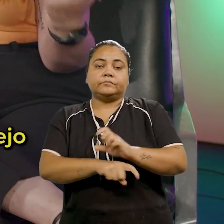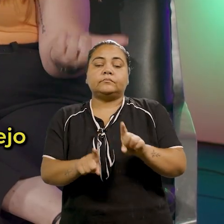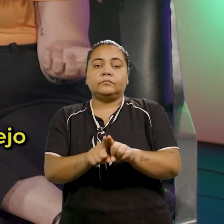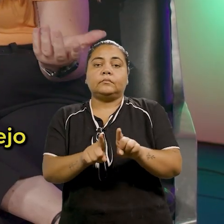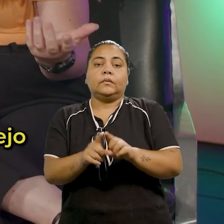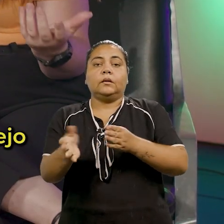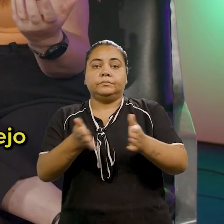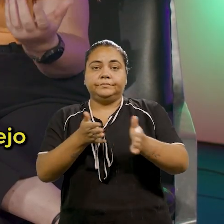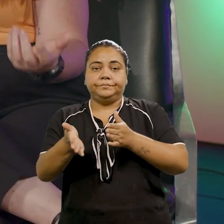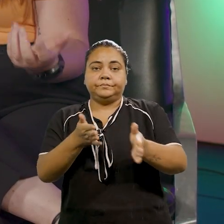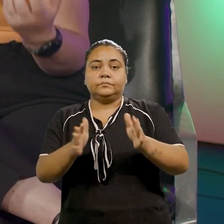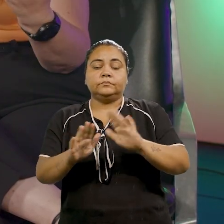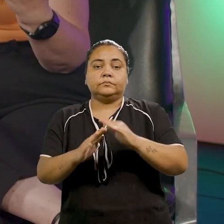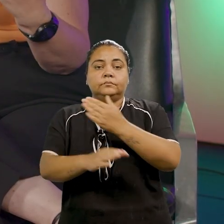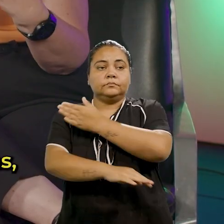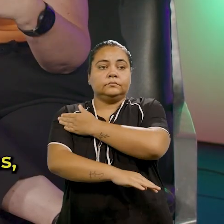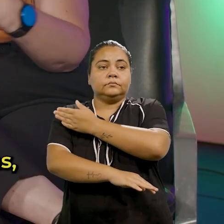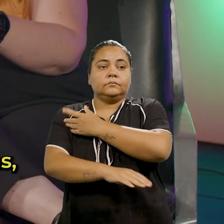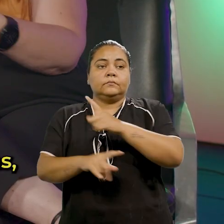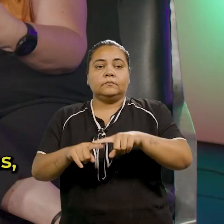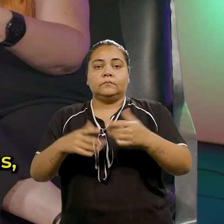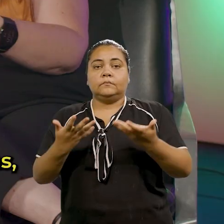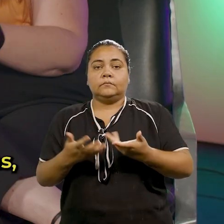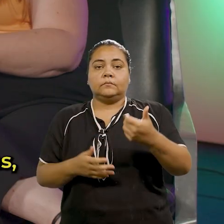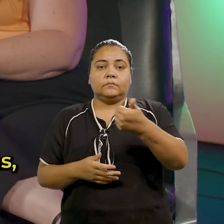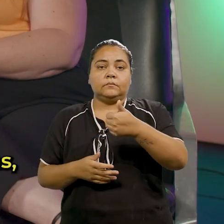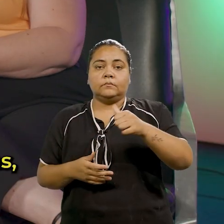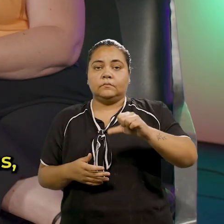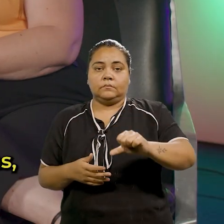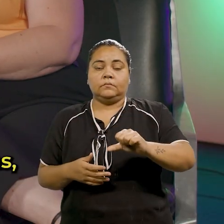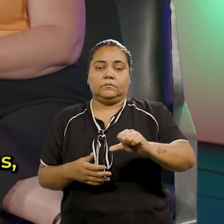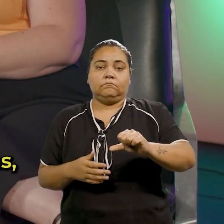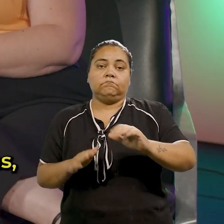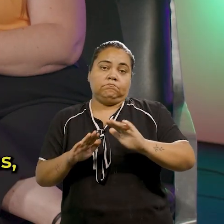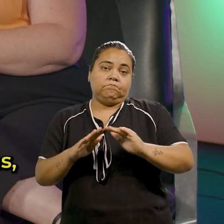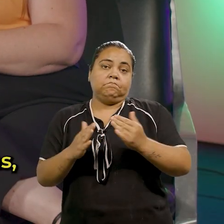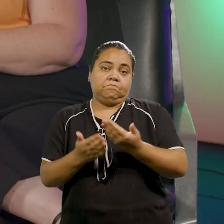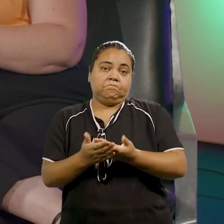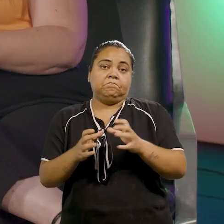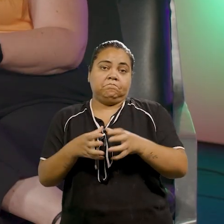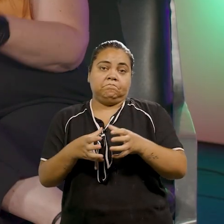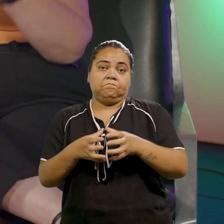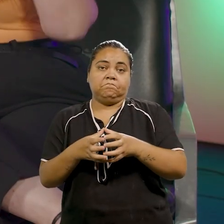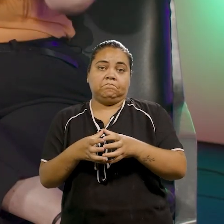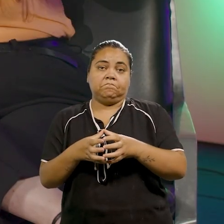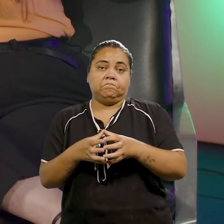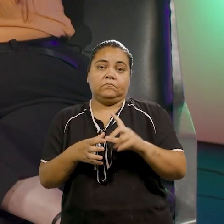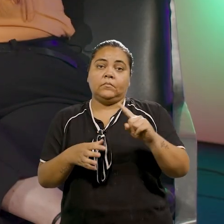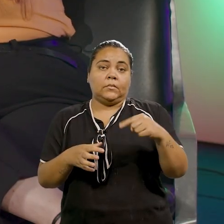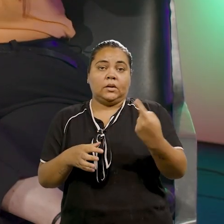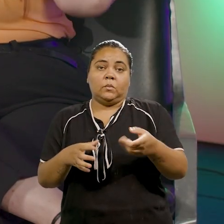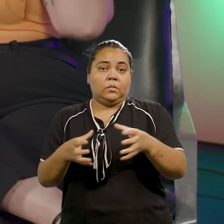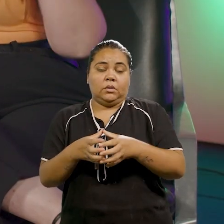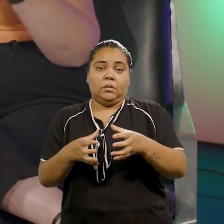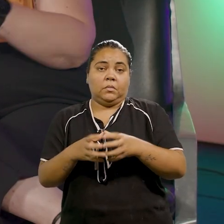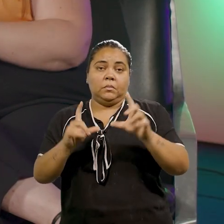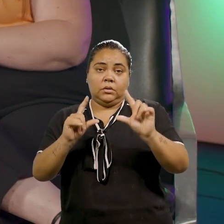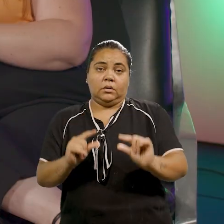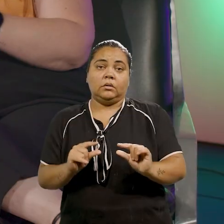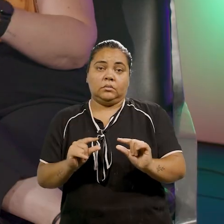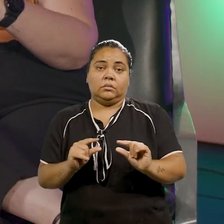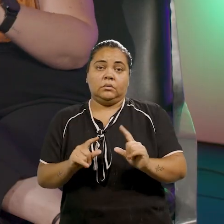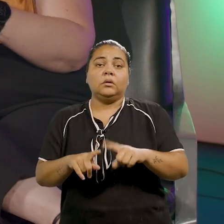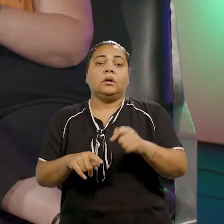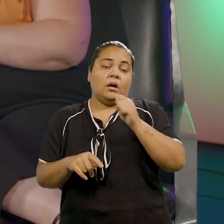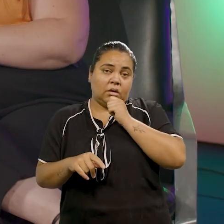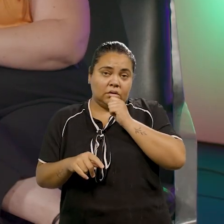fazem o manejo com os estudantes. A nossa equipe hoje tem 19 pessoas, não é uma equipe pequena. E a